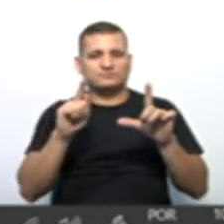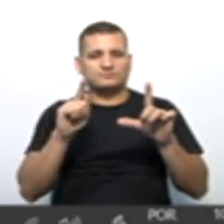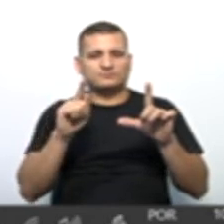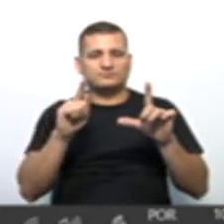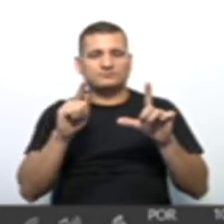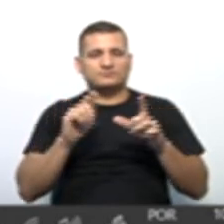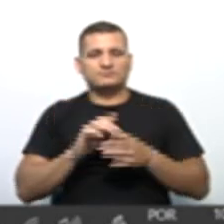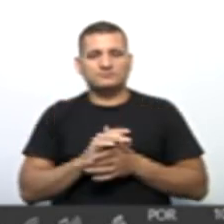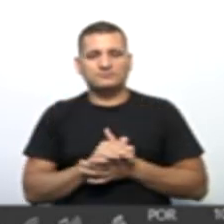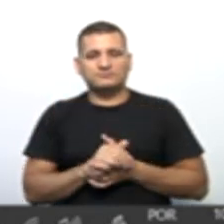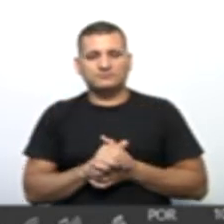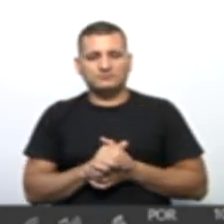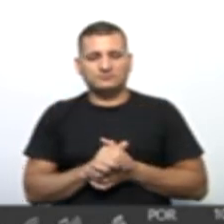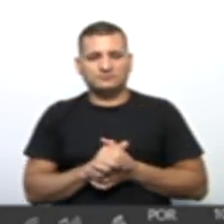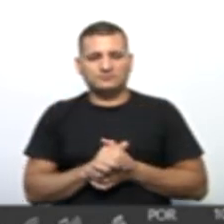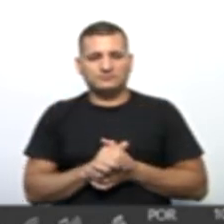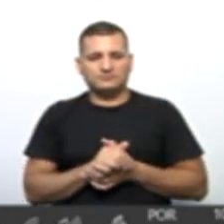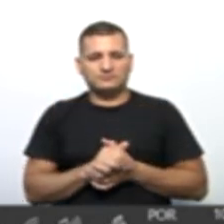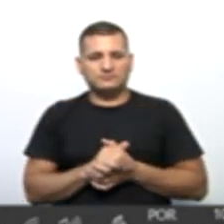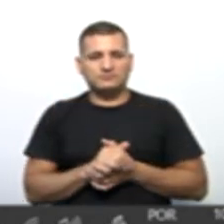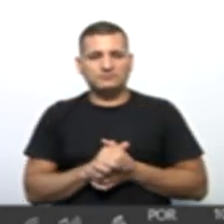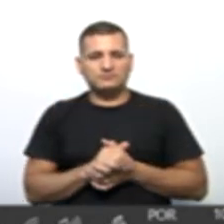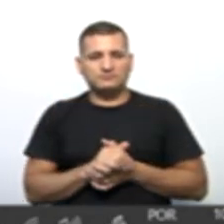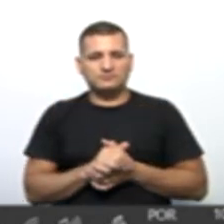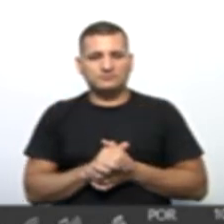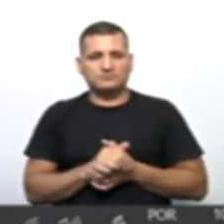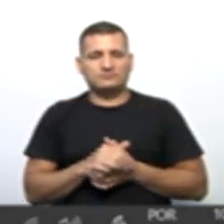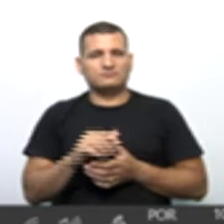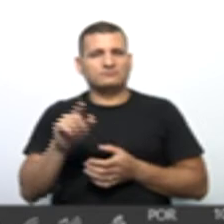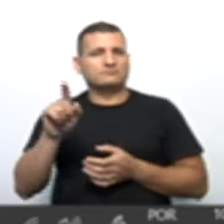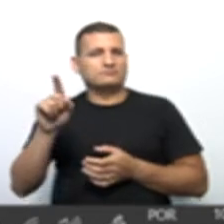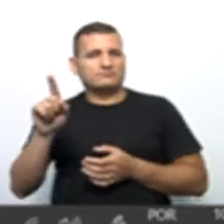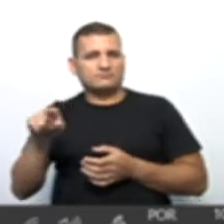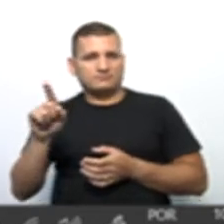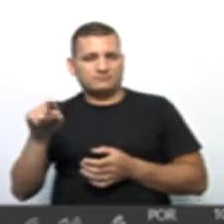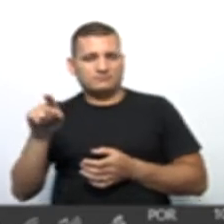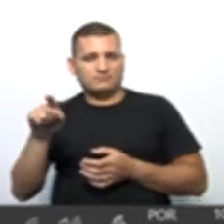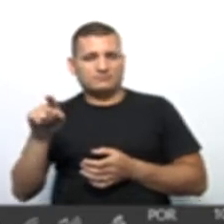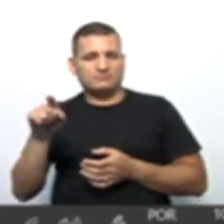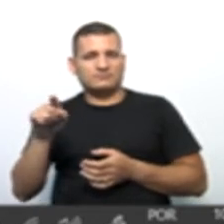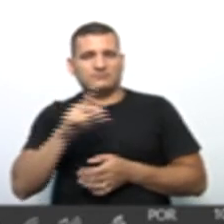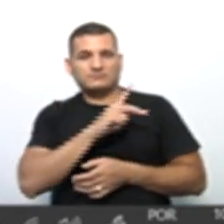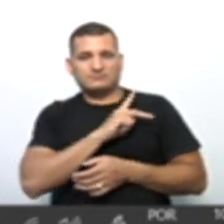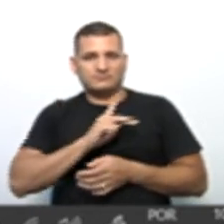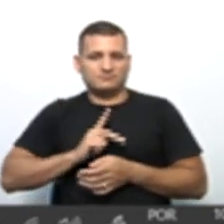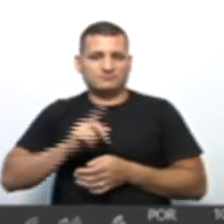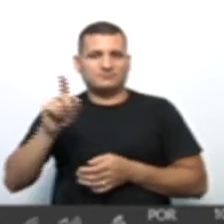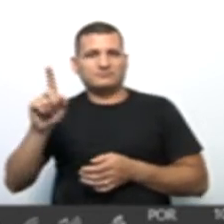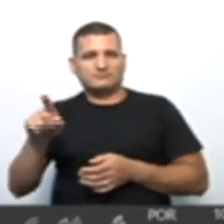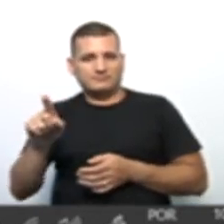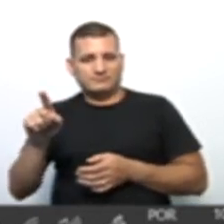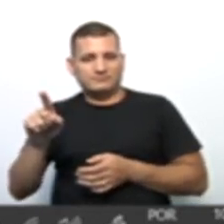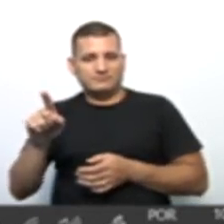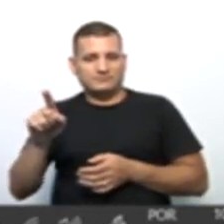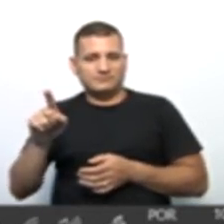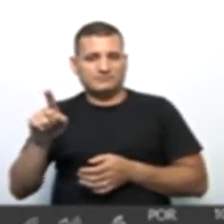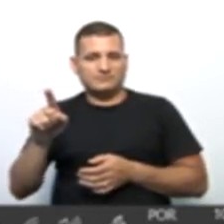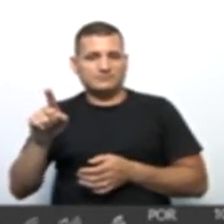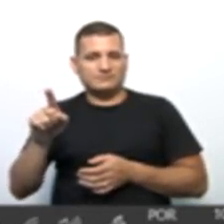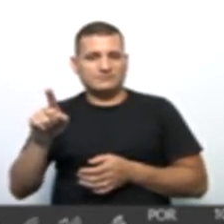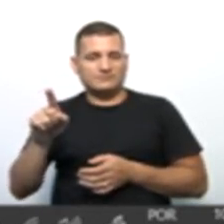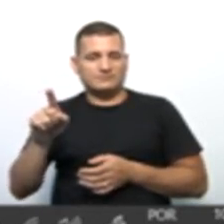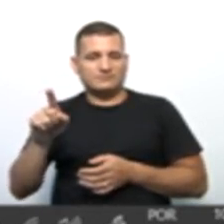o interessante porque sou eu clique na figura do dono de trampo quem favor isso olha só como tá disposto